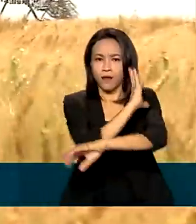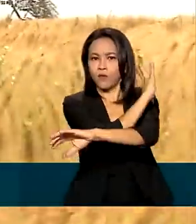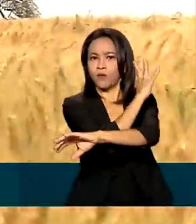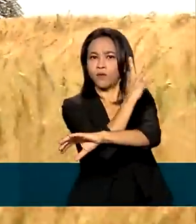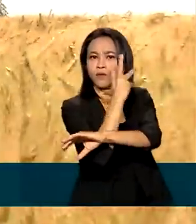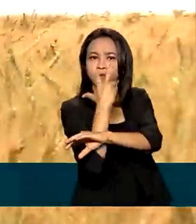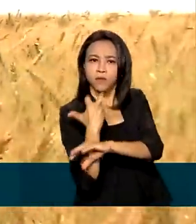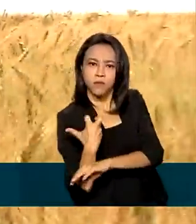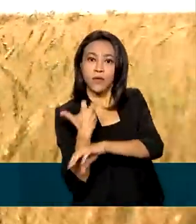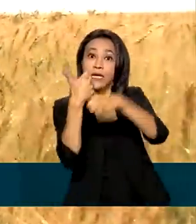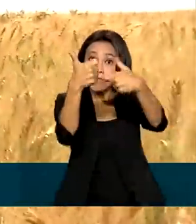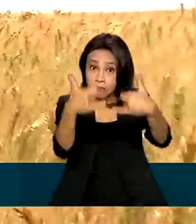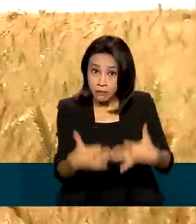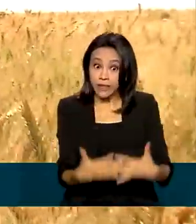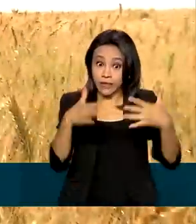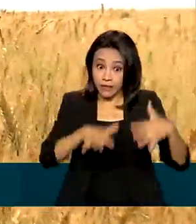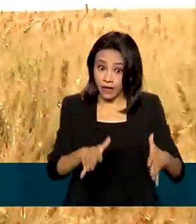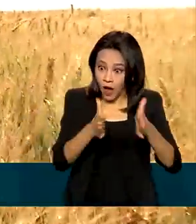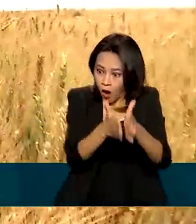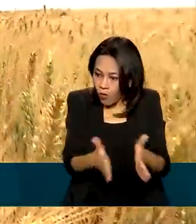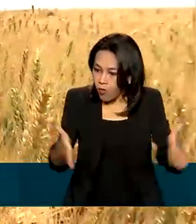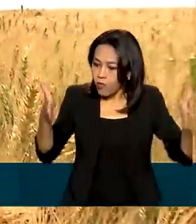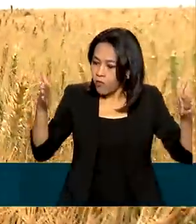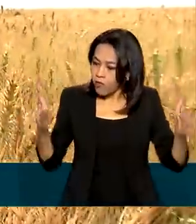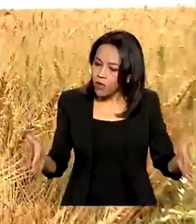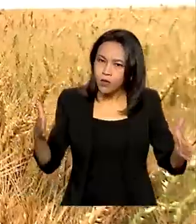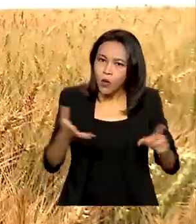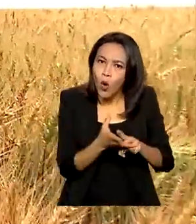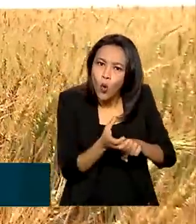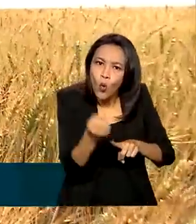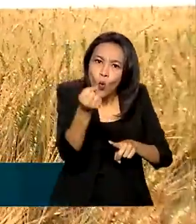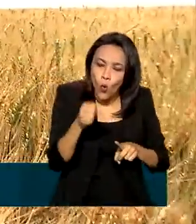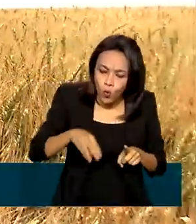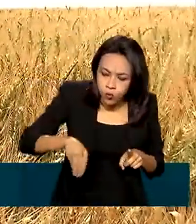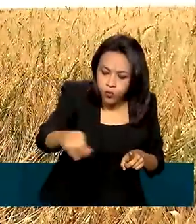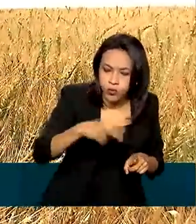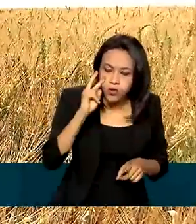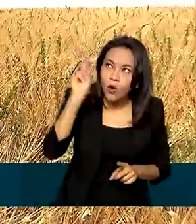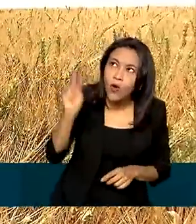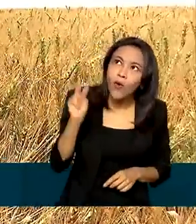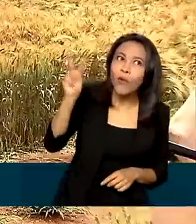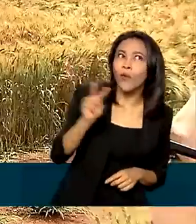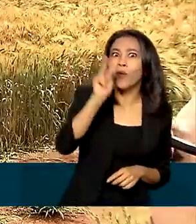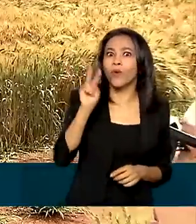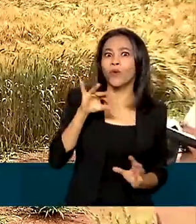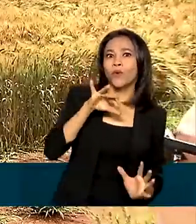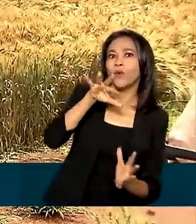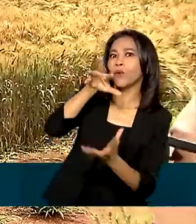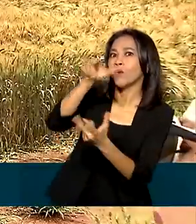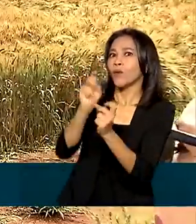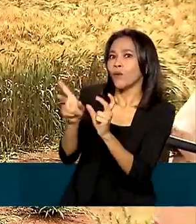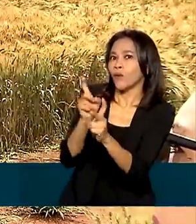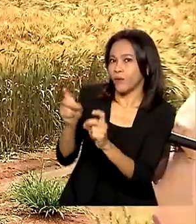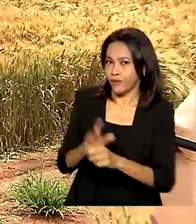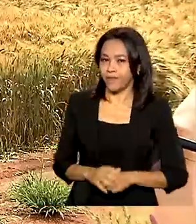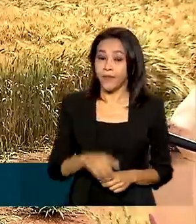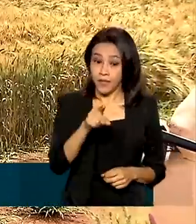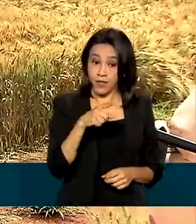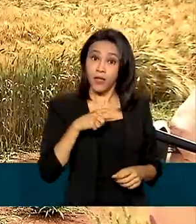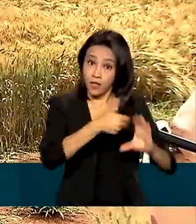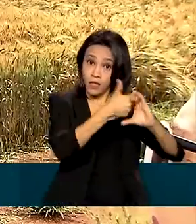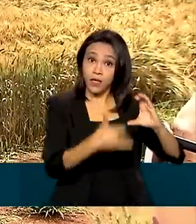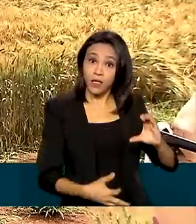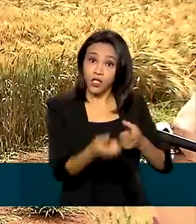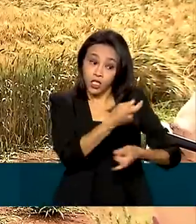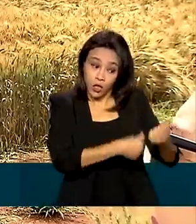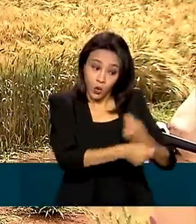conta que esse ano Aumentou a área de plantio do grão de olho no mercado internacional além de aspectos econômicos